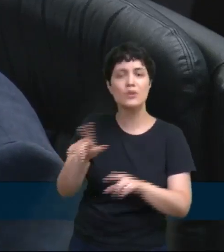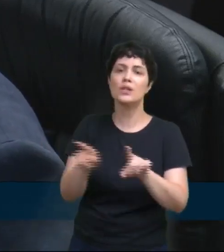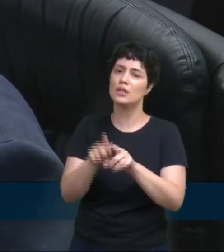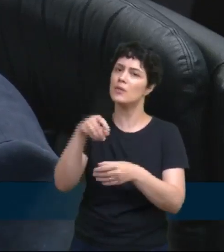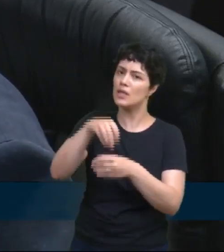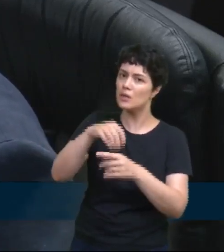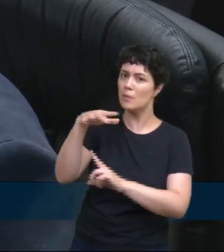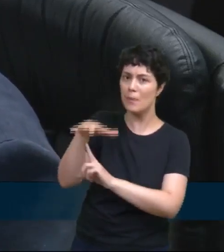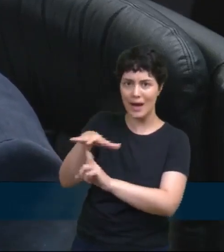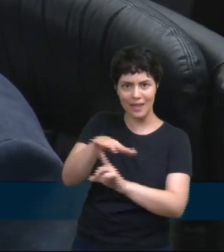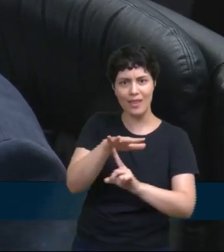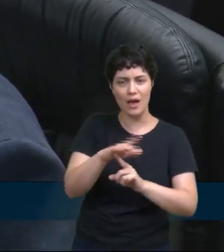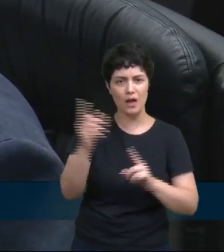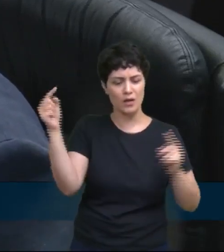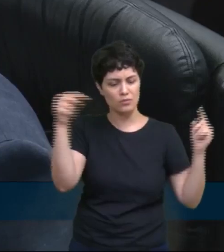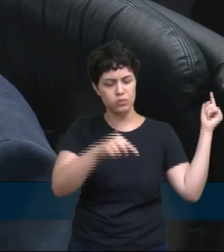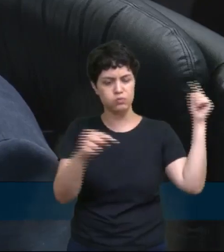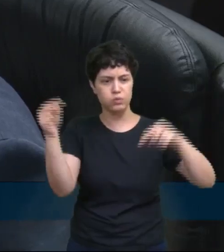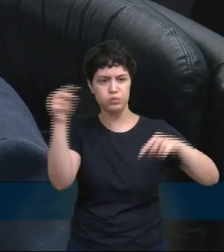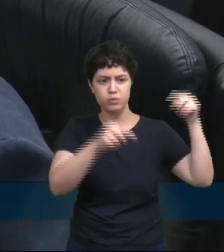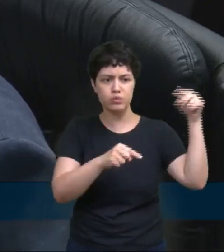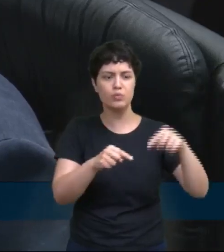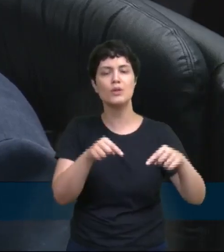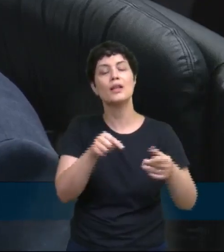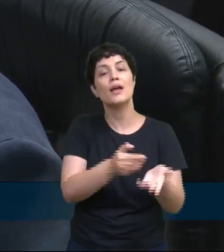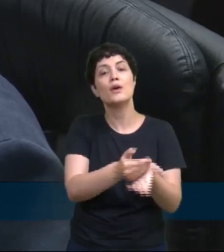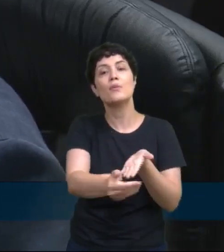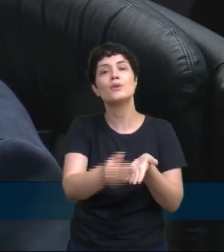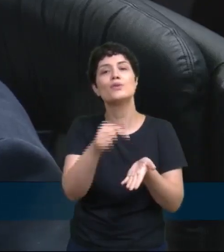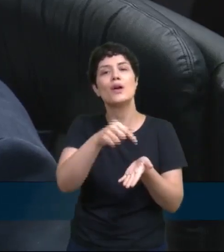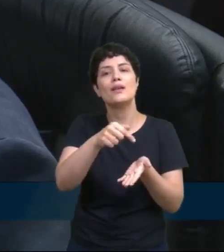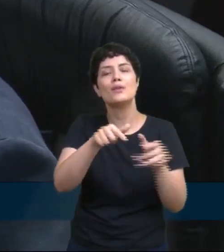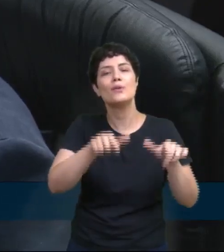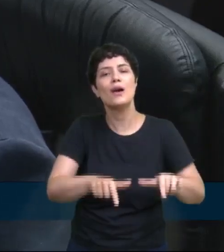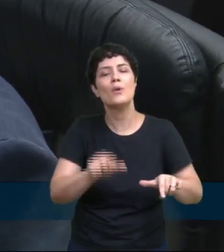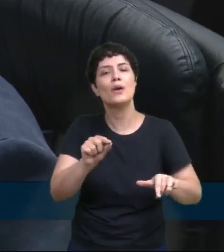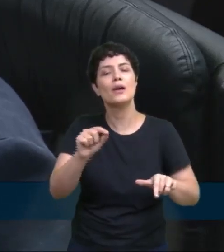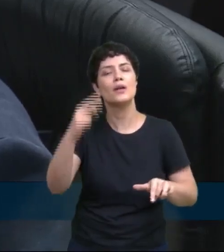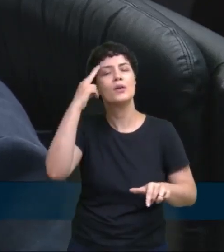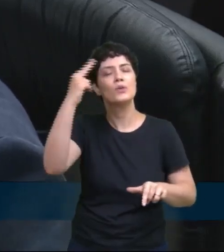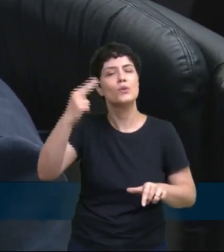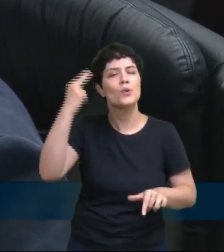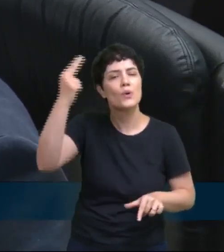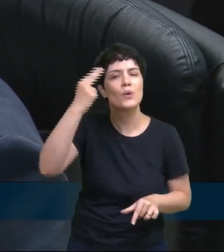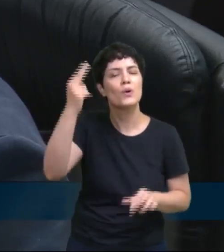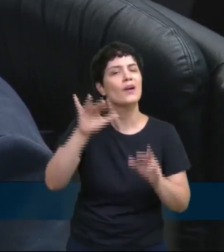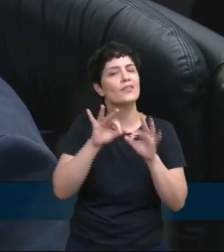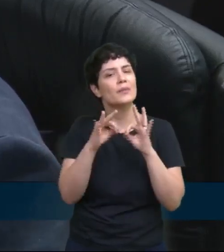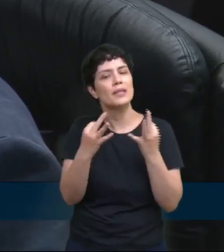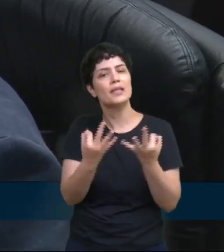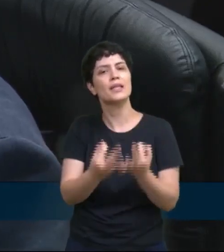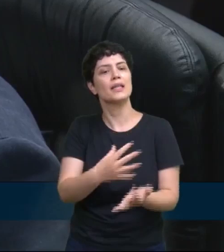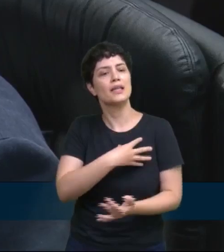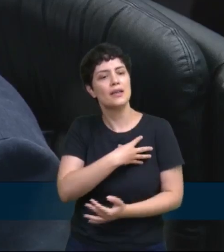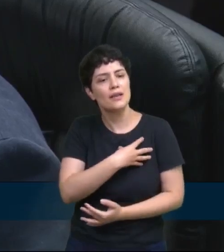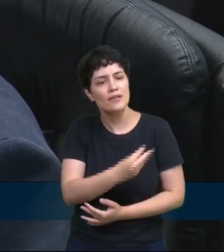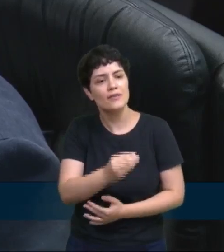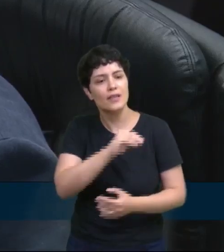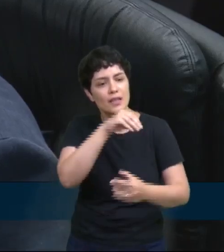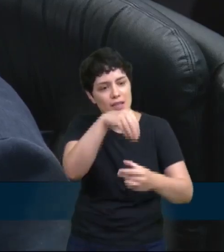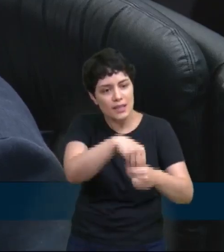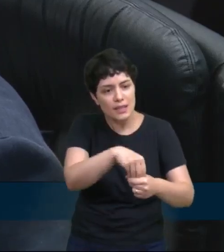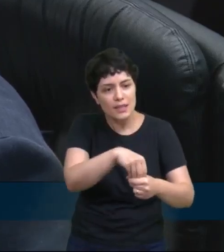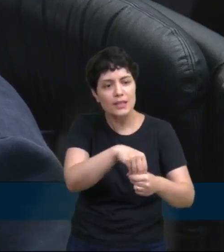Federação Paranaense, levaram para lá os seus sonhos, suas famílias, seus filhos, e viram esses